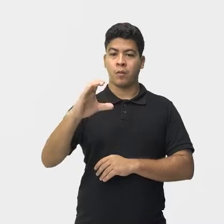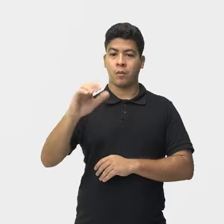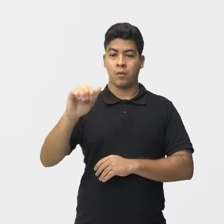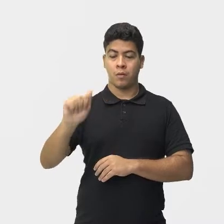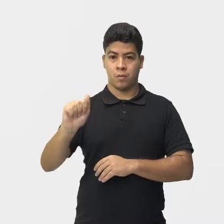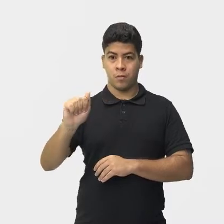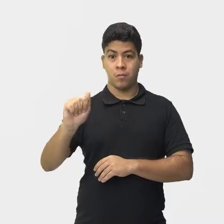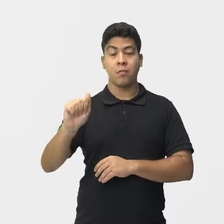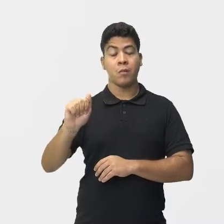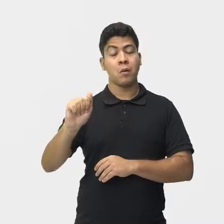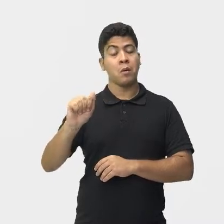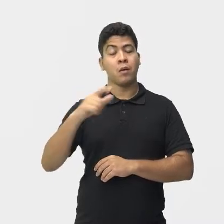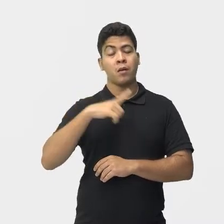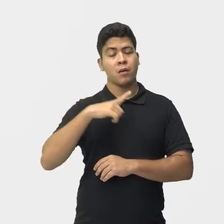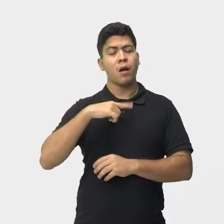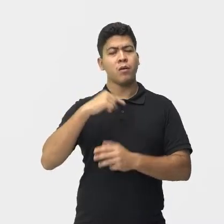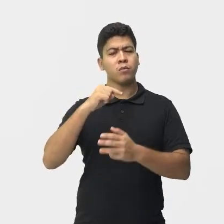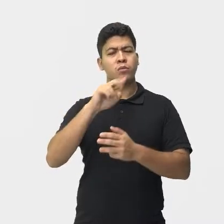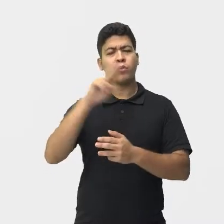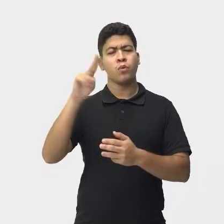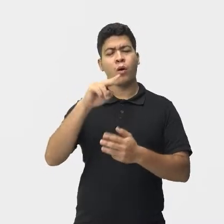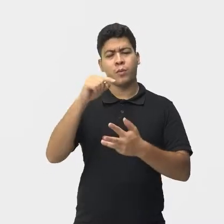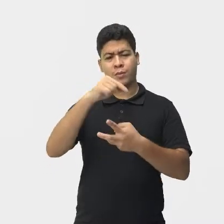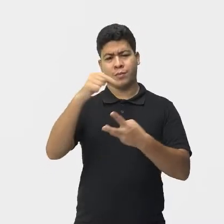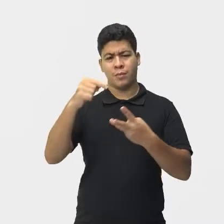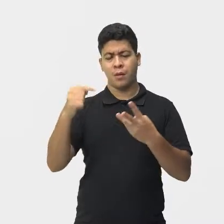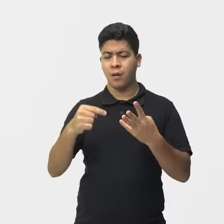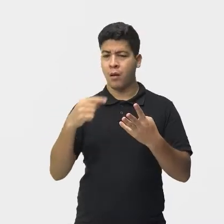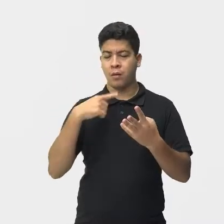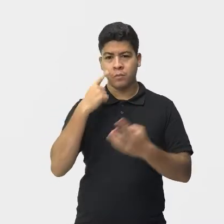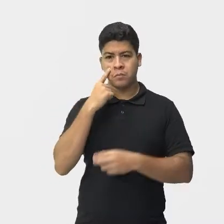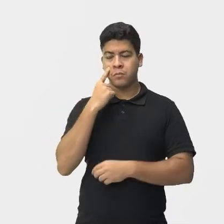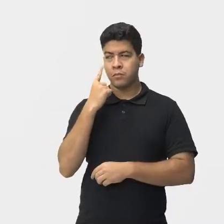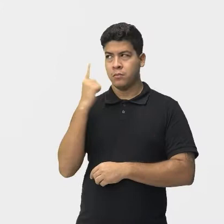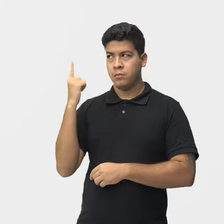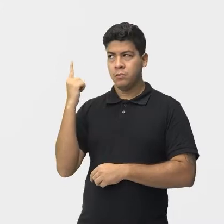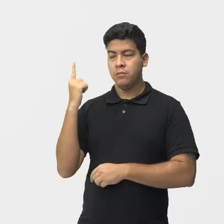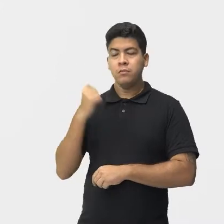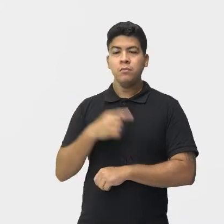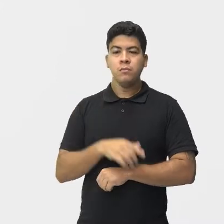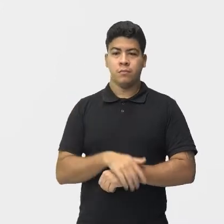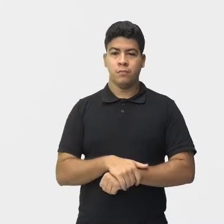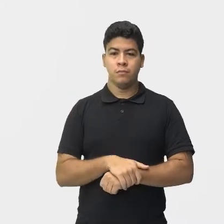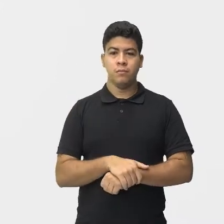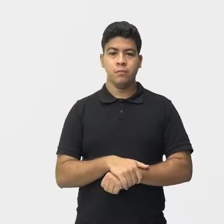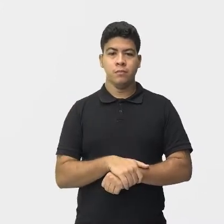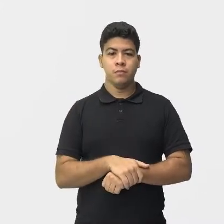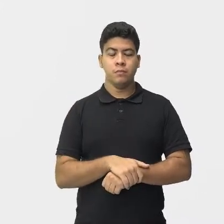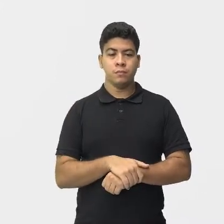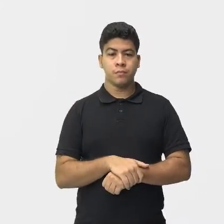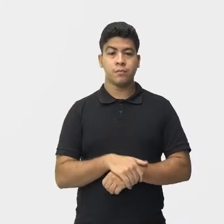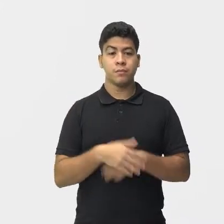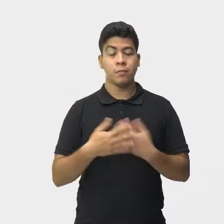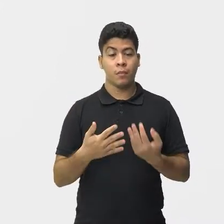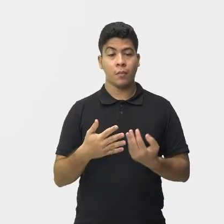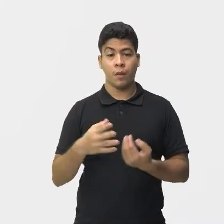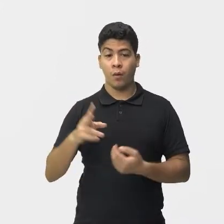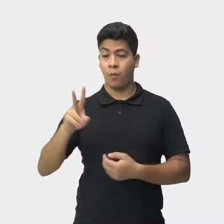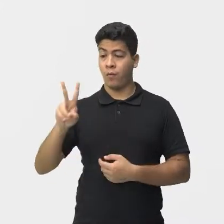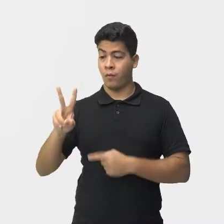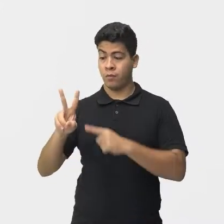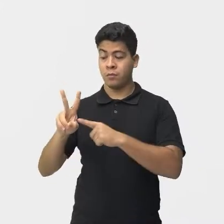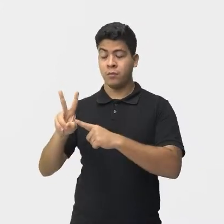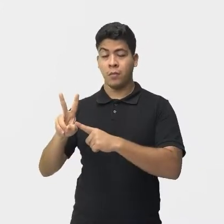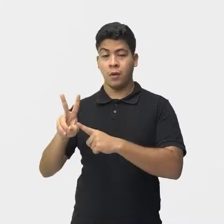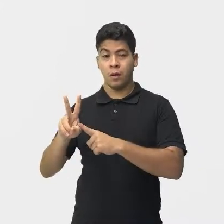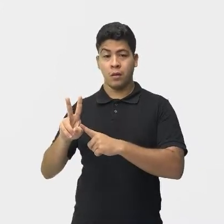caracterizada por manter o volume do gás sempre constante, sempre com o mesmo valor. Portanto,